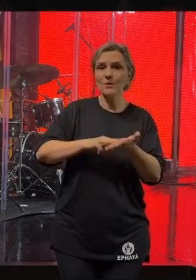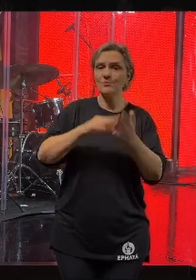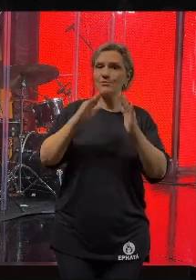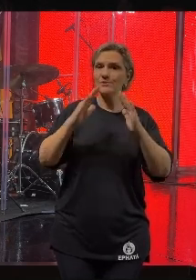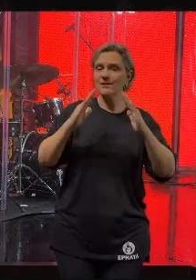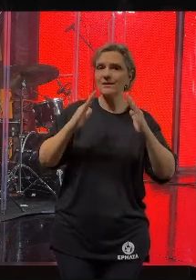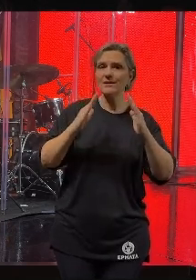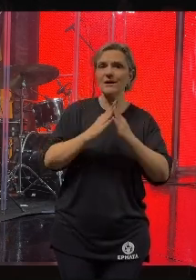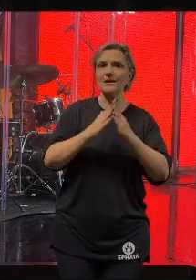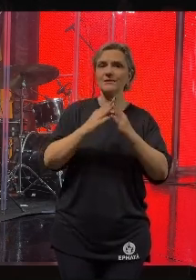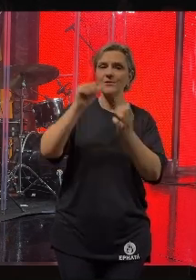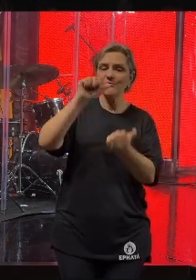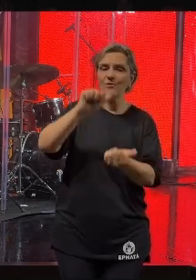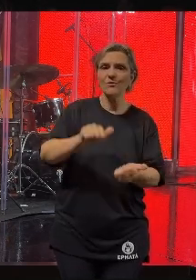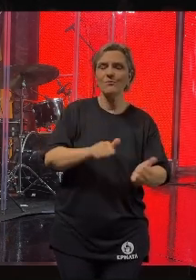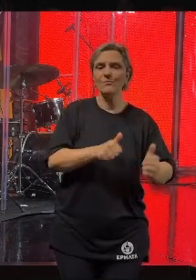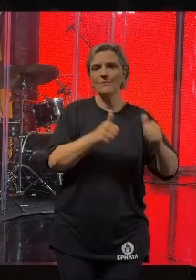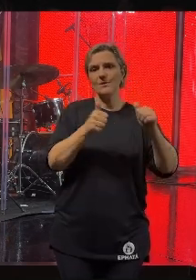foram